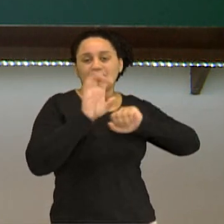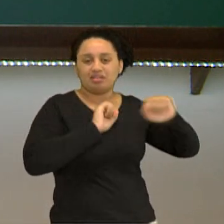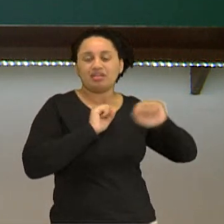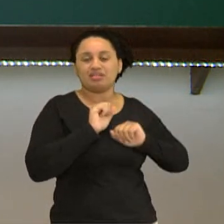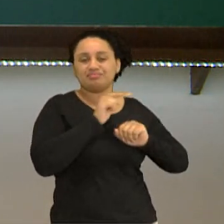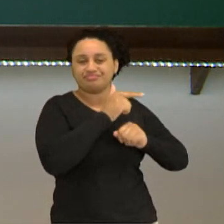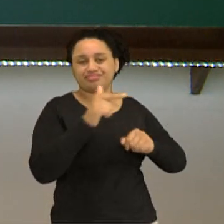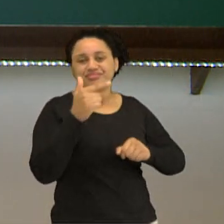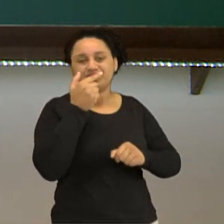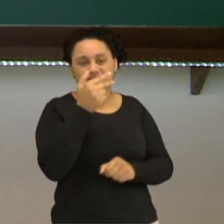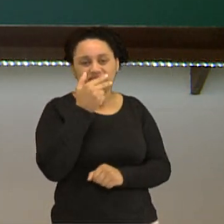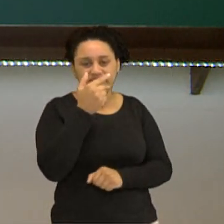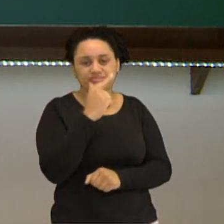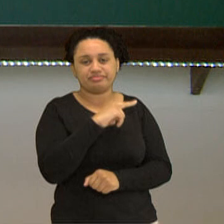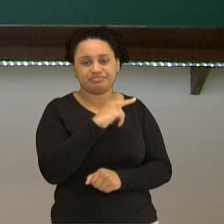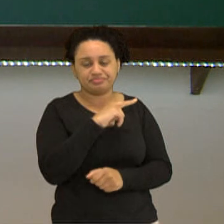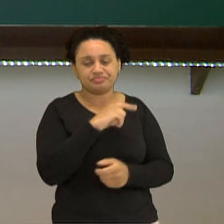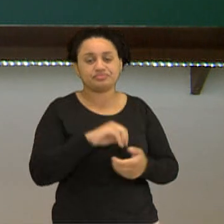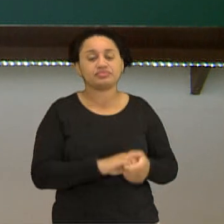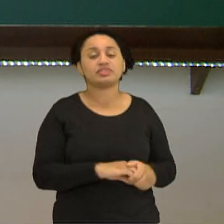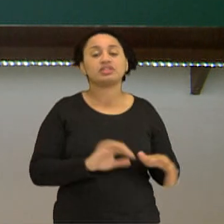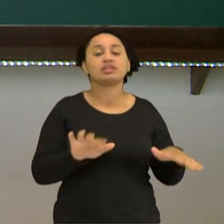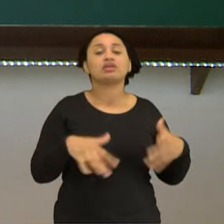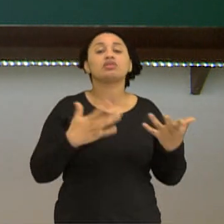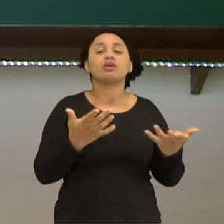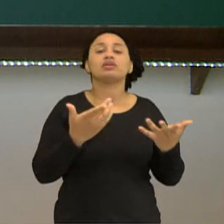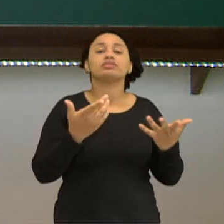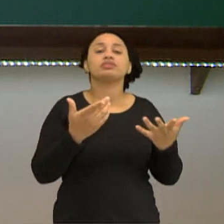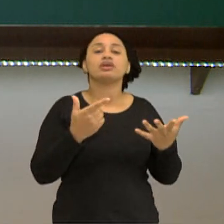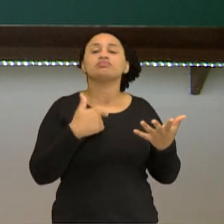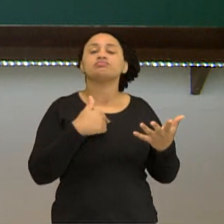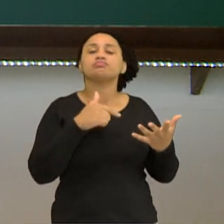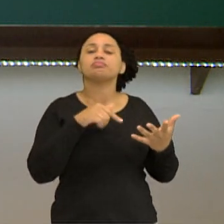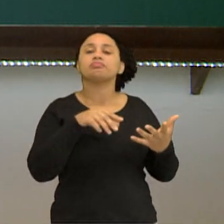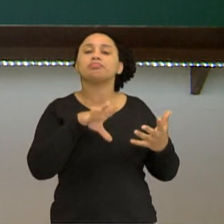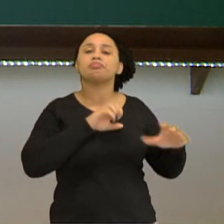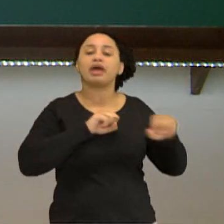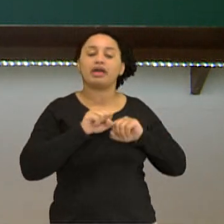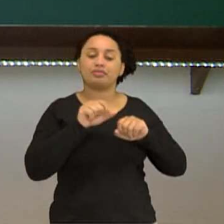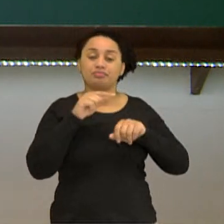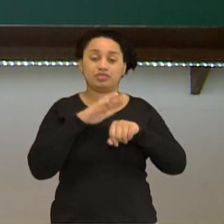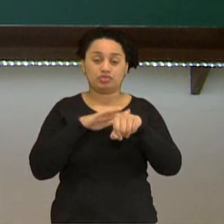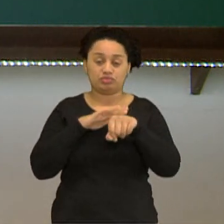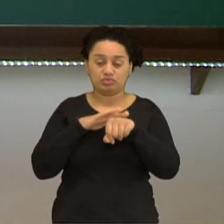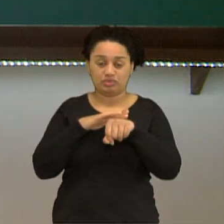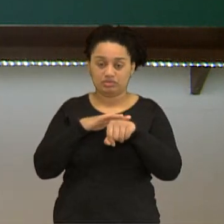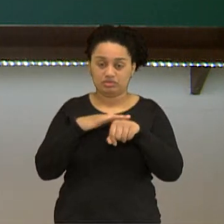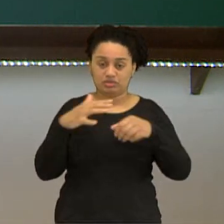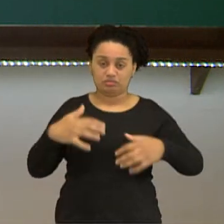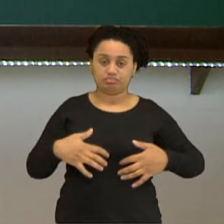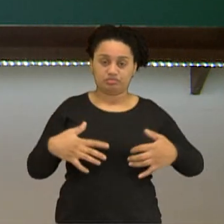contaminando, quando eu absorvo adquiro um enfisema pulmonar,